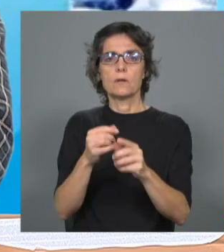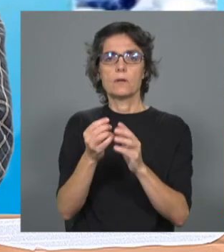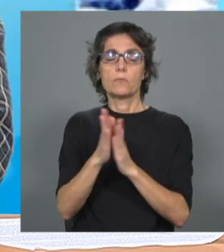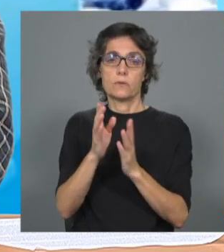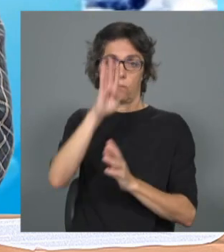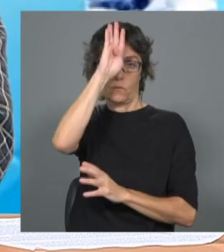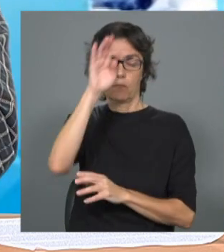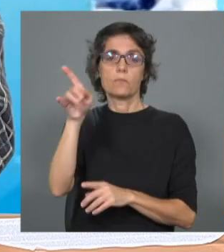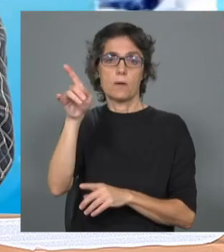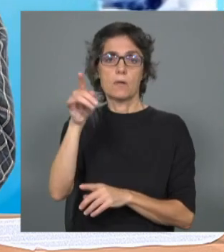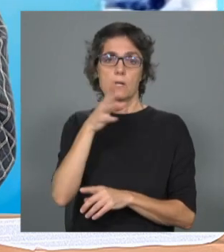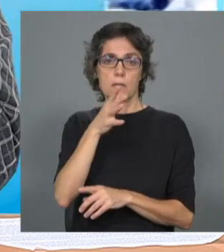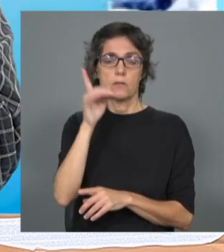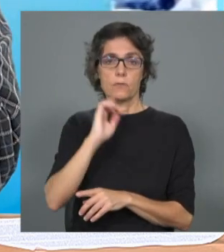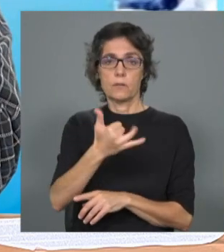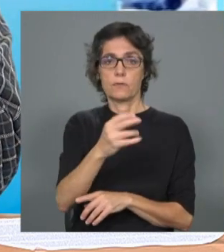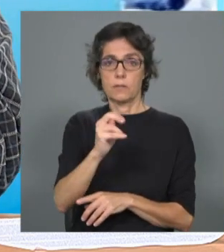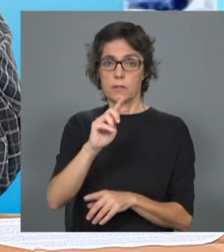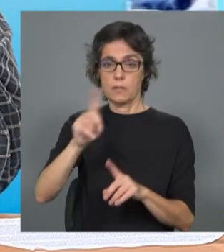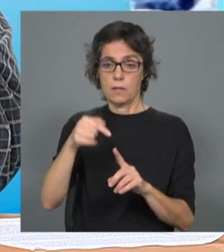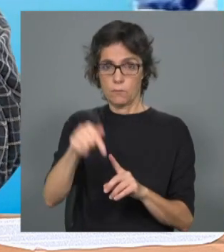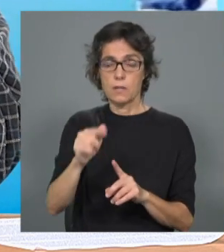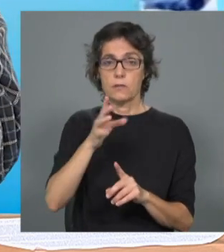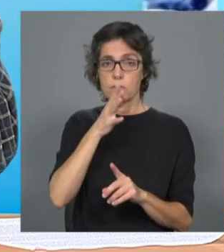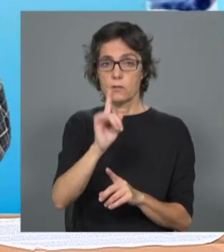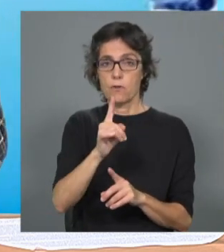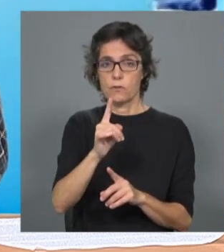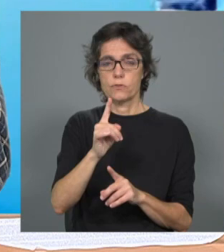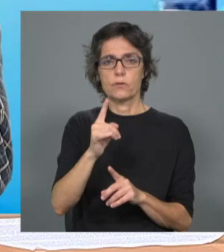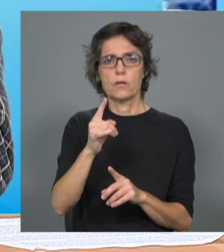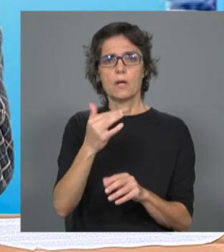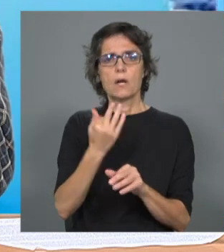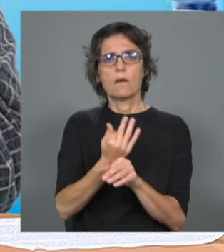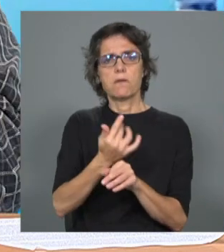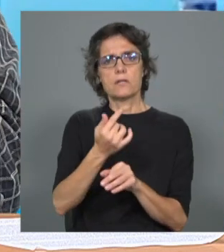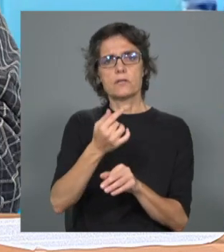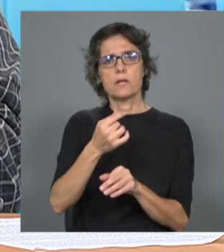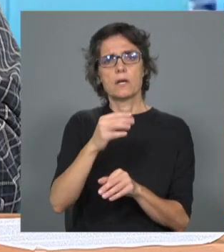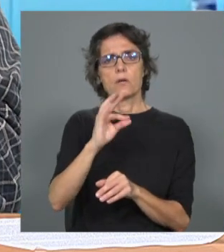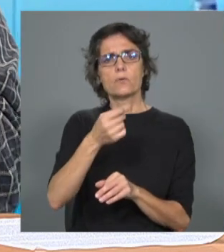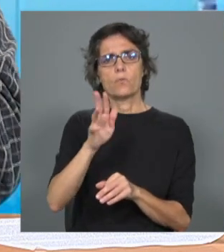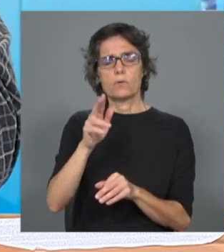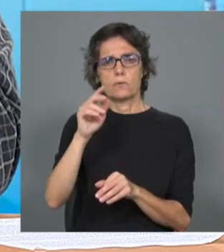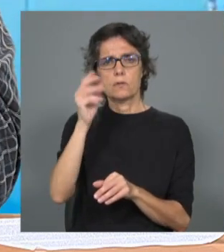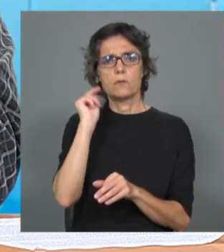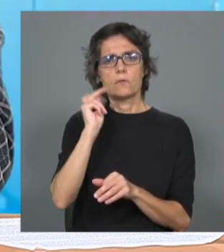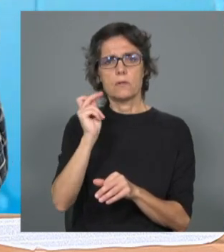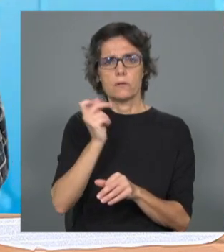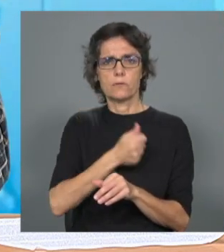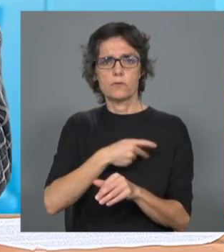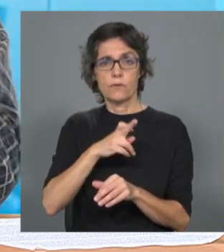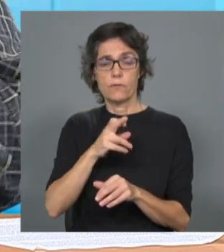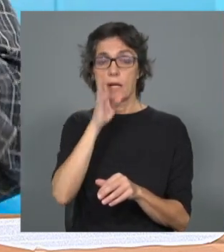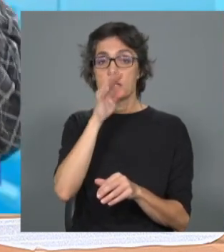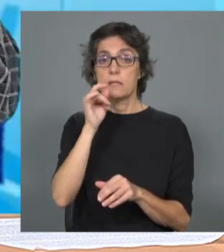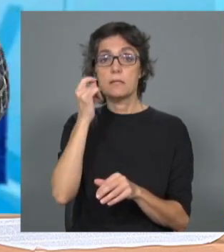dia 23 deste ano. Ele, um certo momento, fala da comemoração dos 400 anos da propagação da fé. Se nós olharmos para a propagação